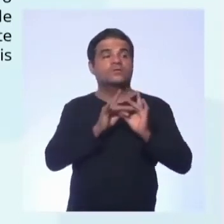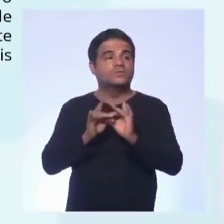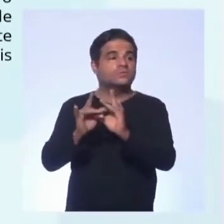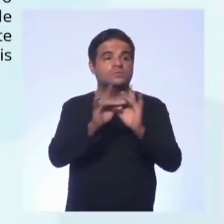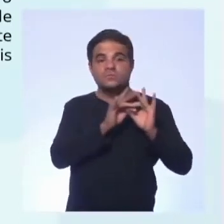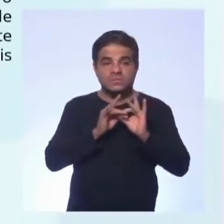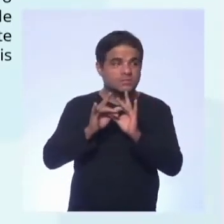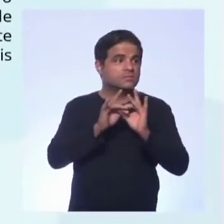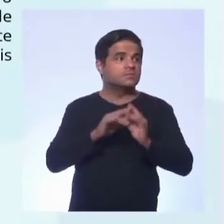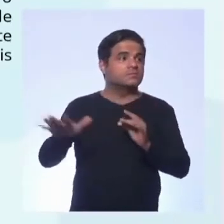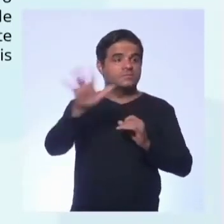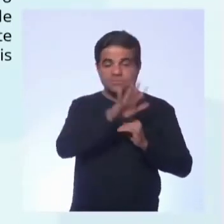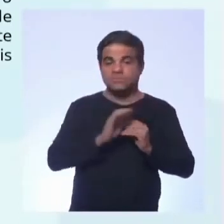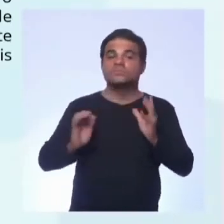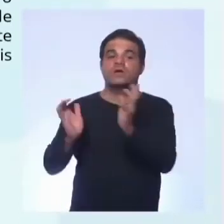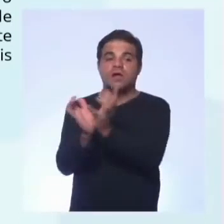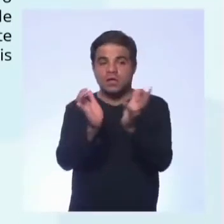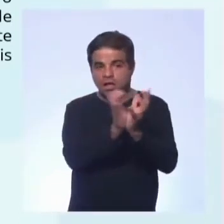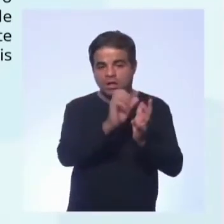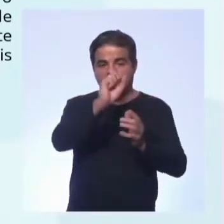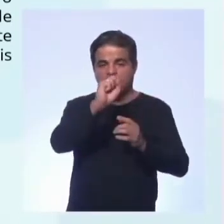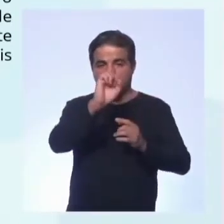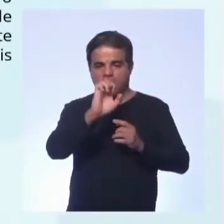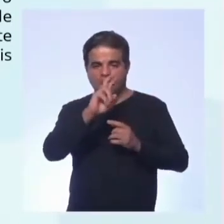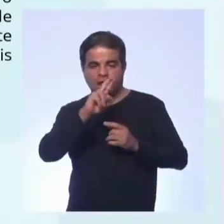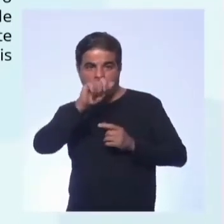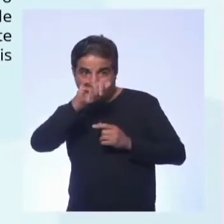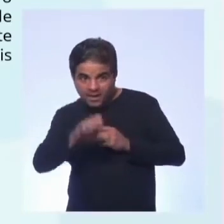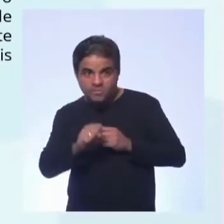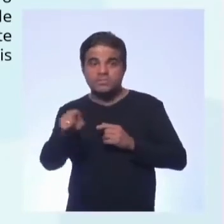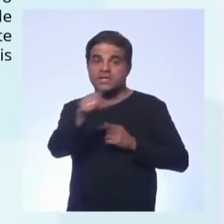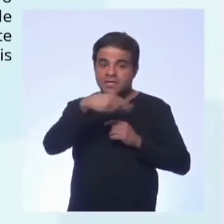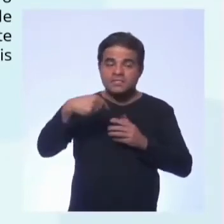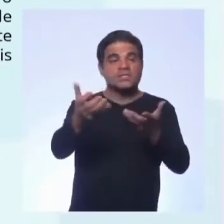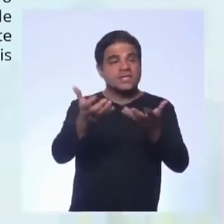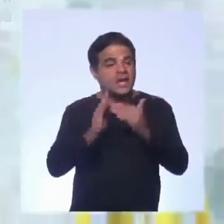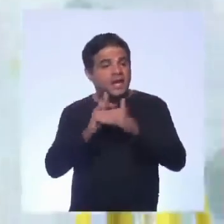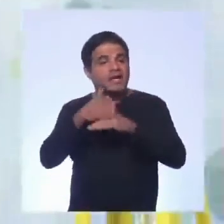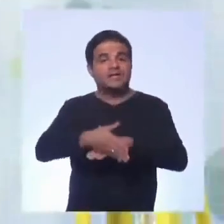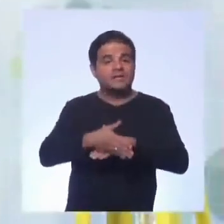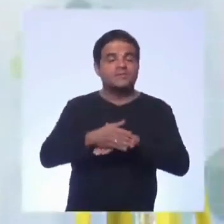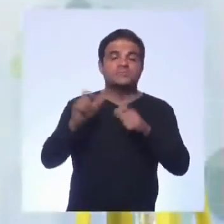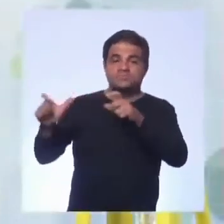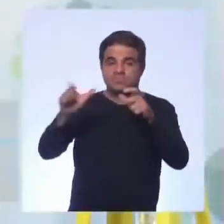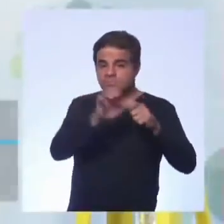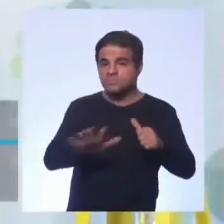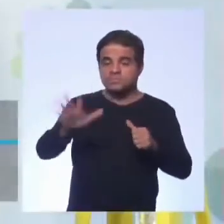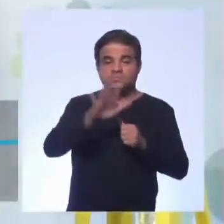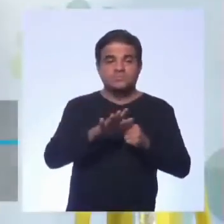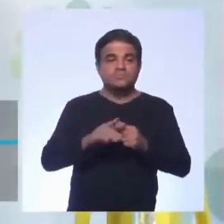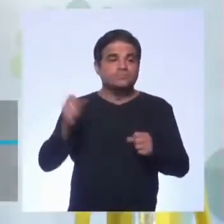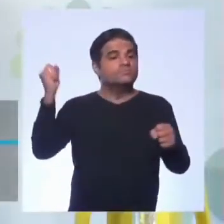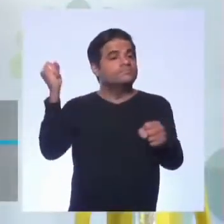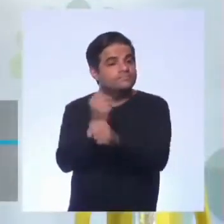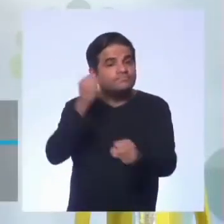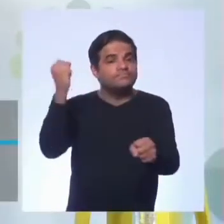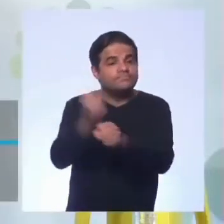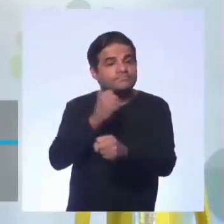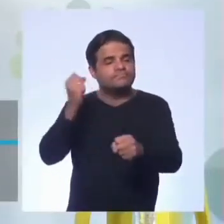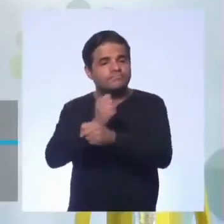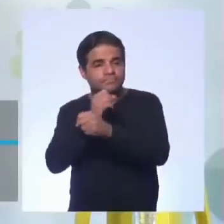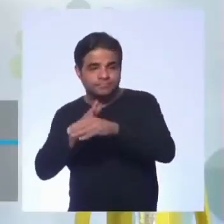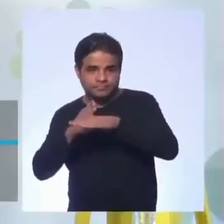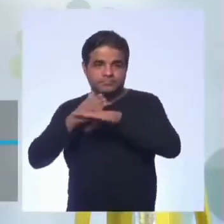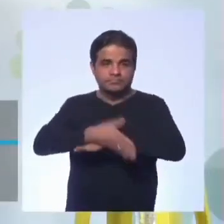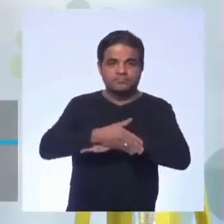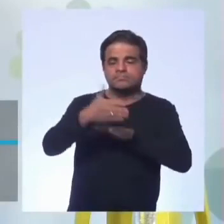união nacional dos povos sérvios, porque eles queriam, através daquela região, construir uma